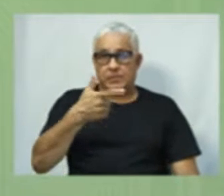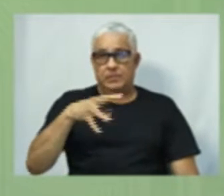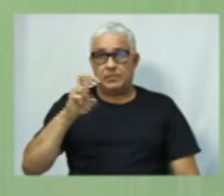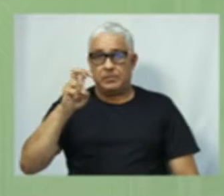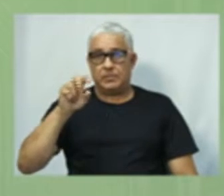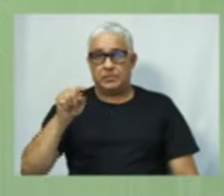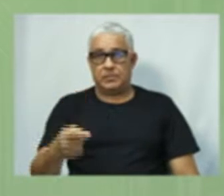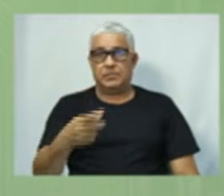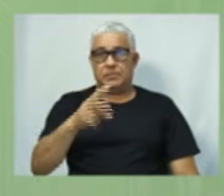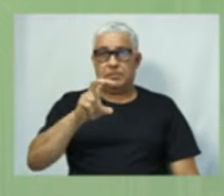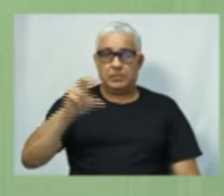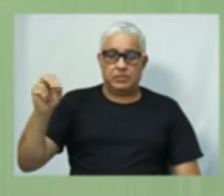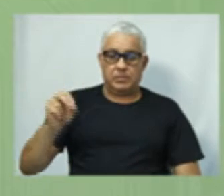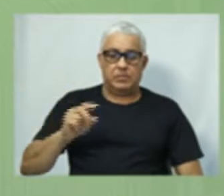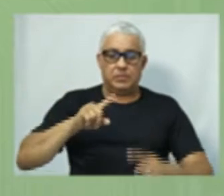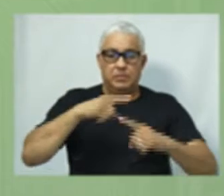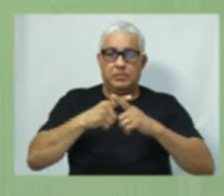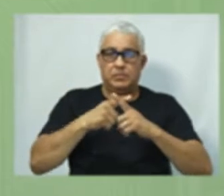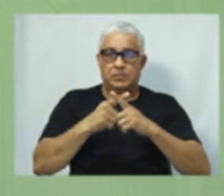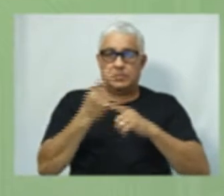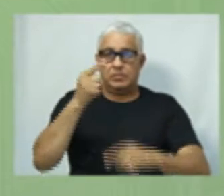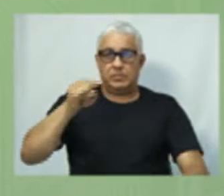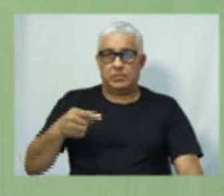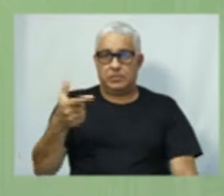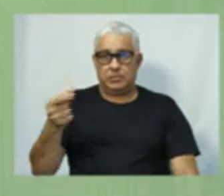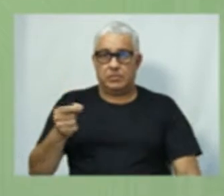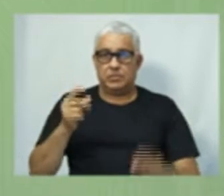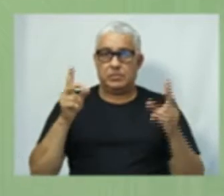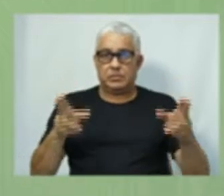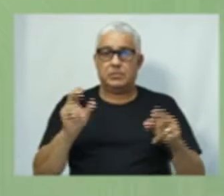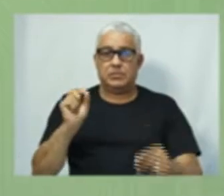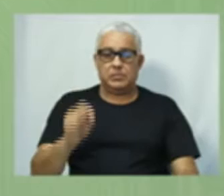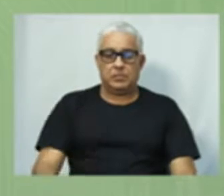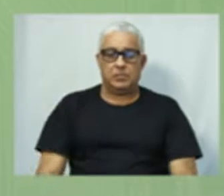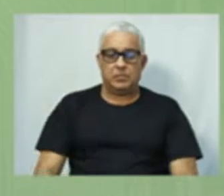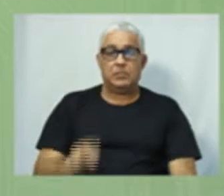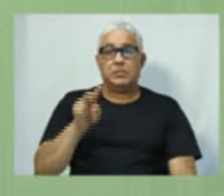245.500 vezes 1,20 é igual a